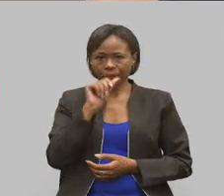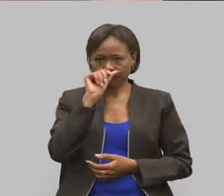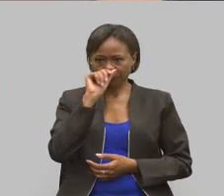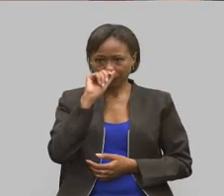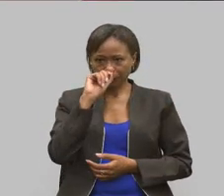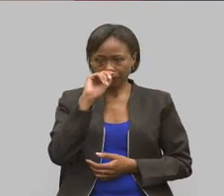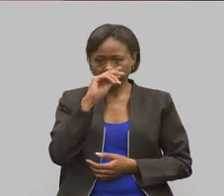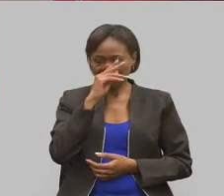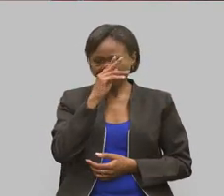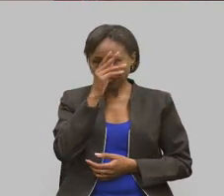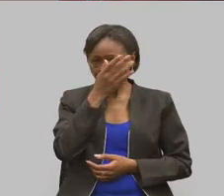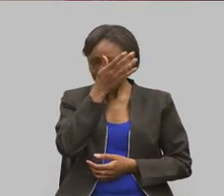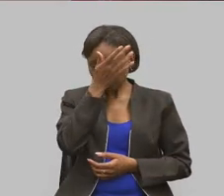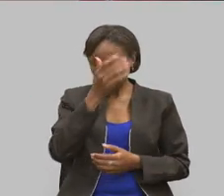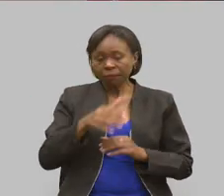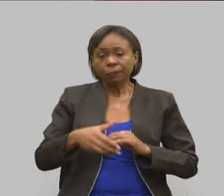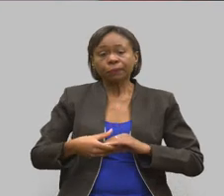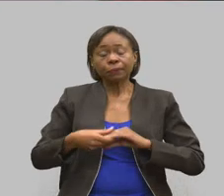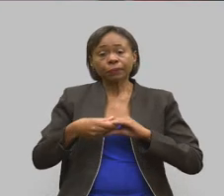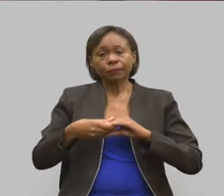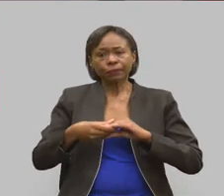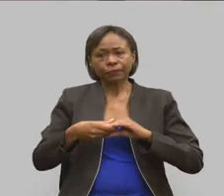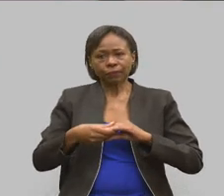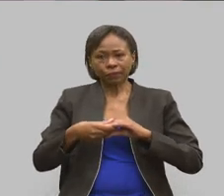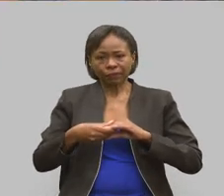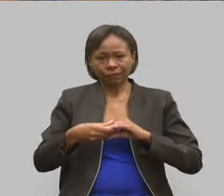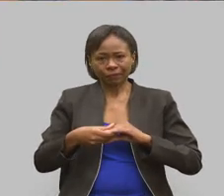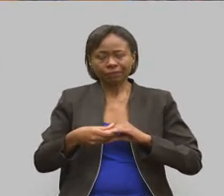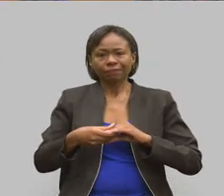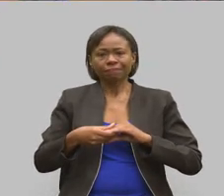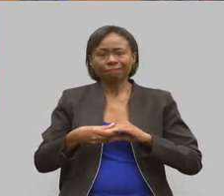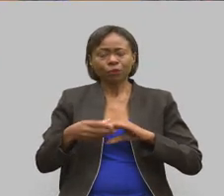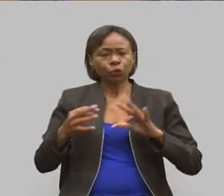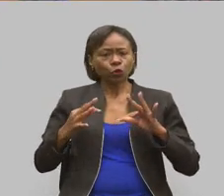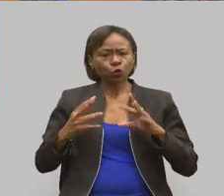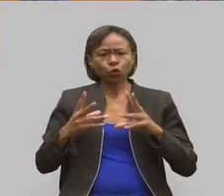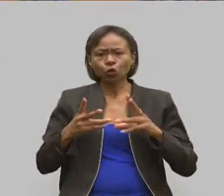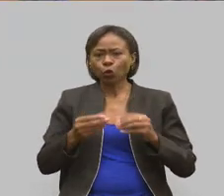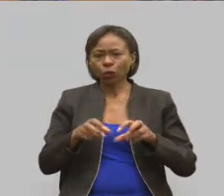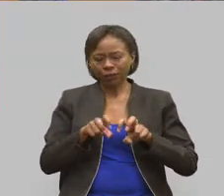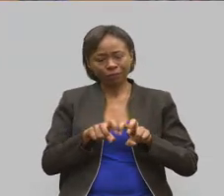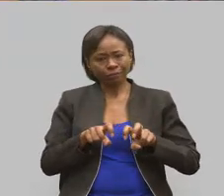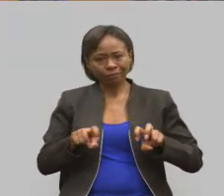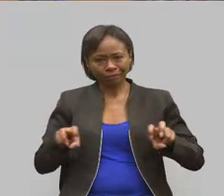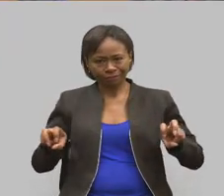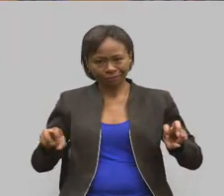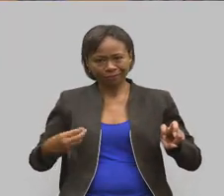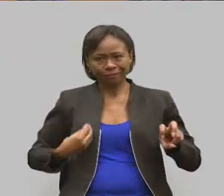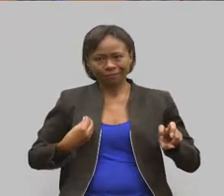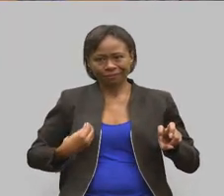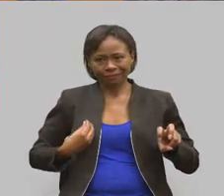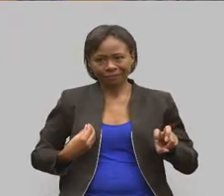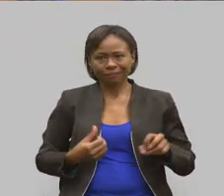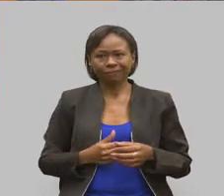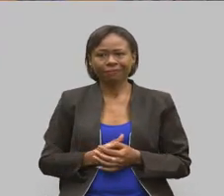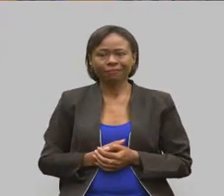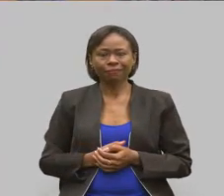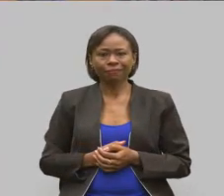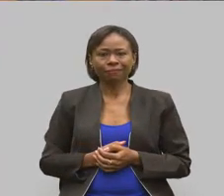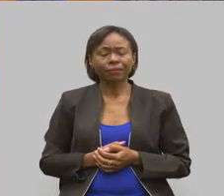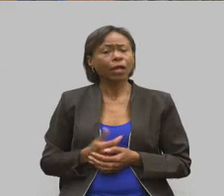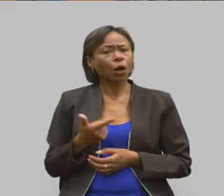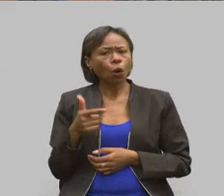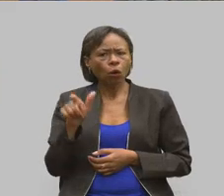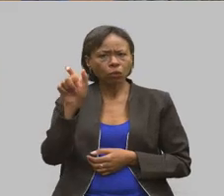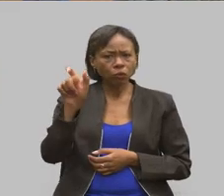eh quero cumprimentar todos os membros desta Magna mesa temos ainda um convidado para